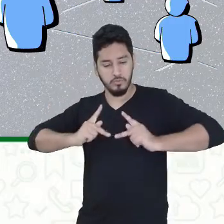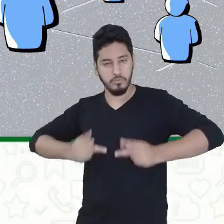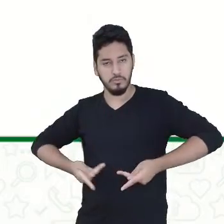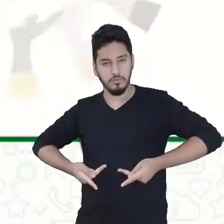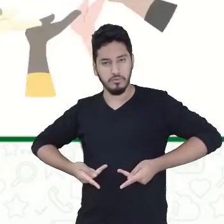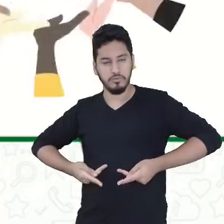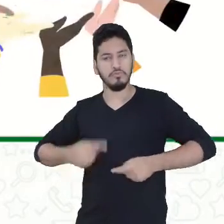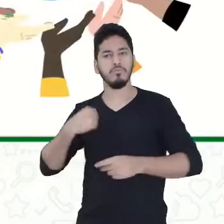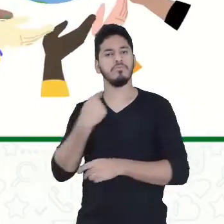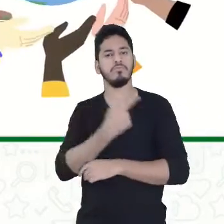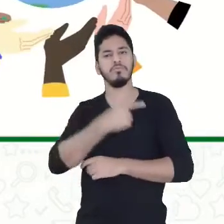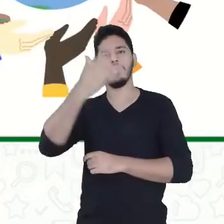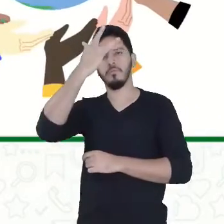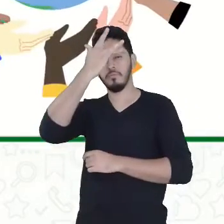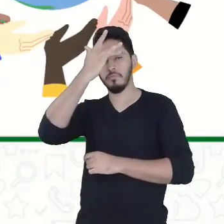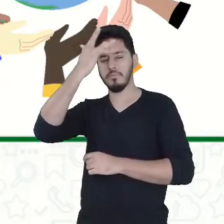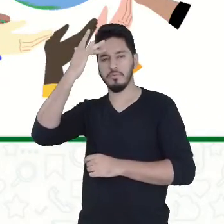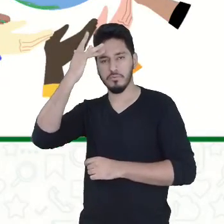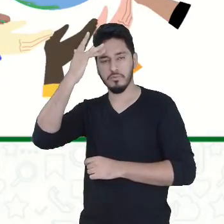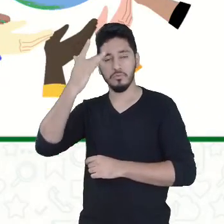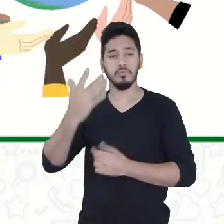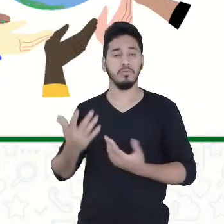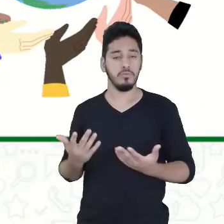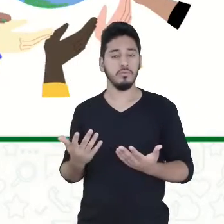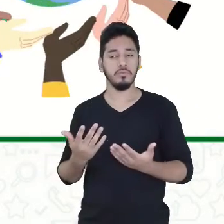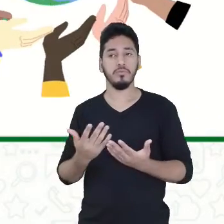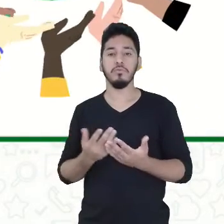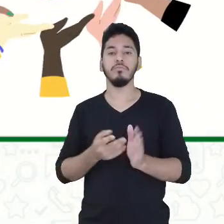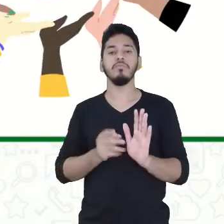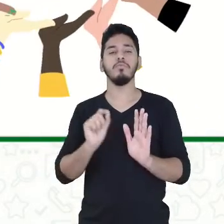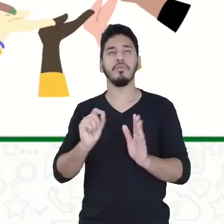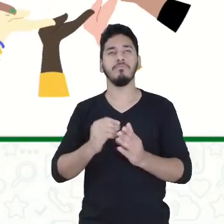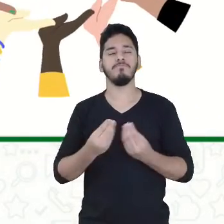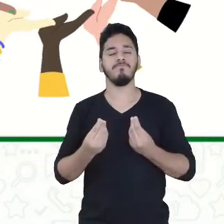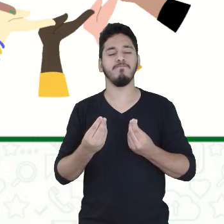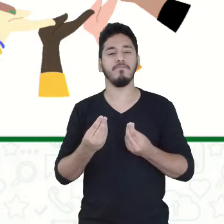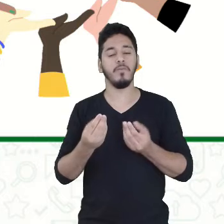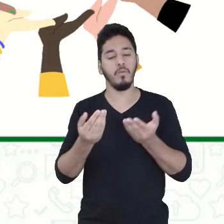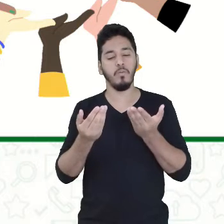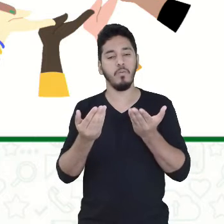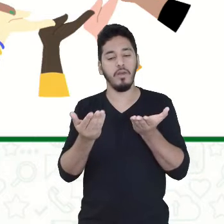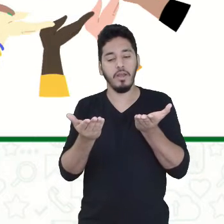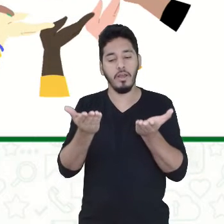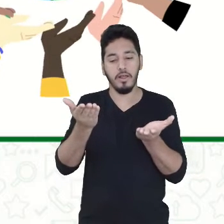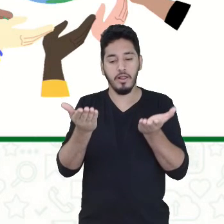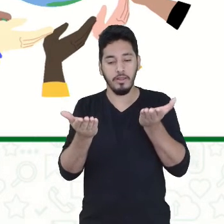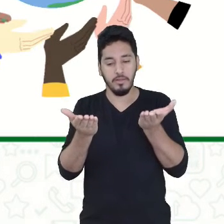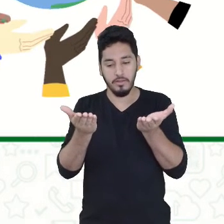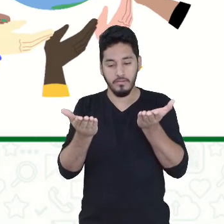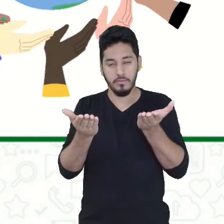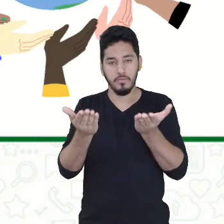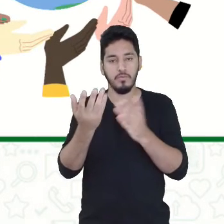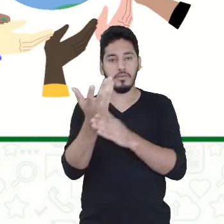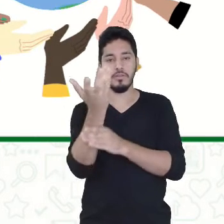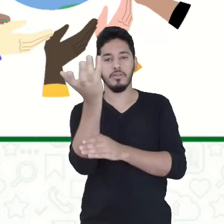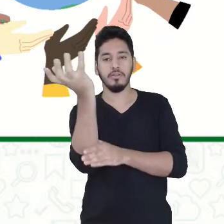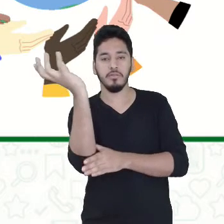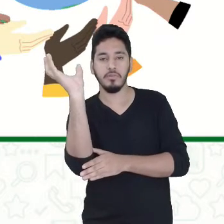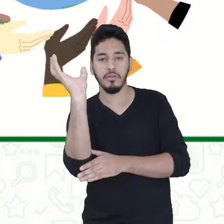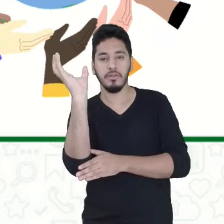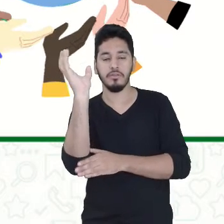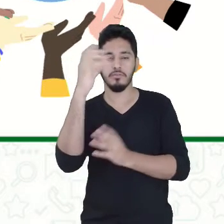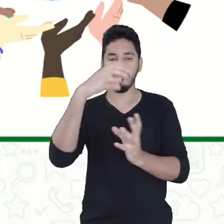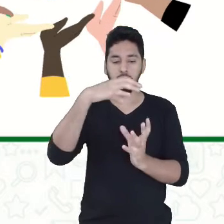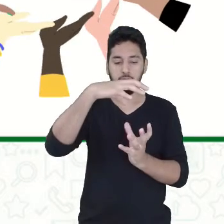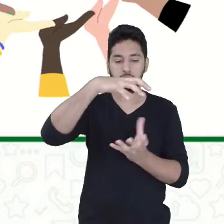somos pessoas que estamos em profundo equilíbrio com a natureza, com o